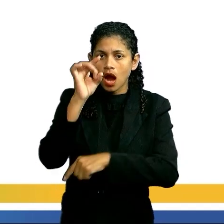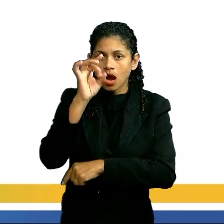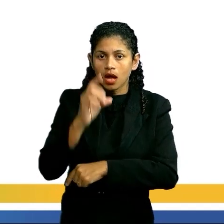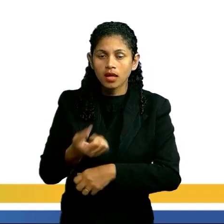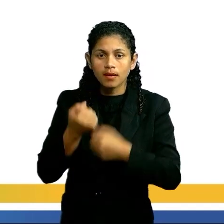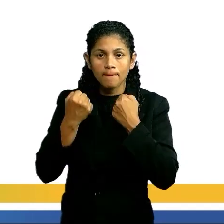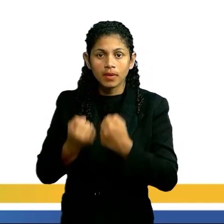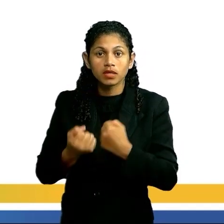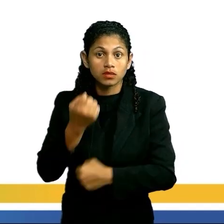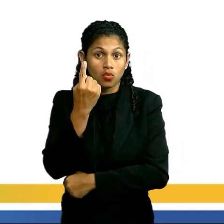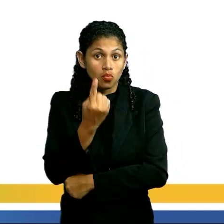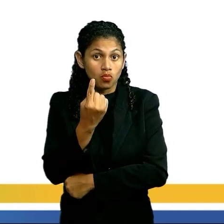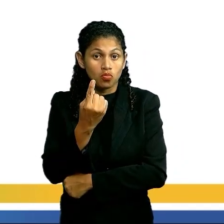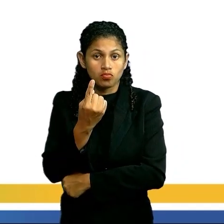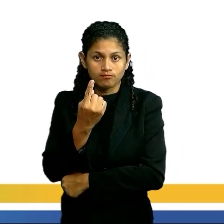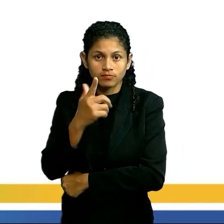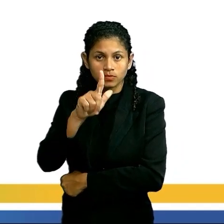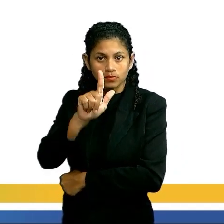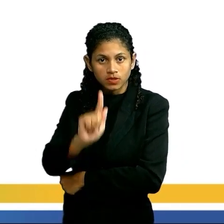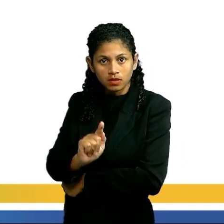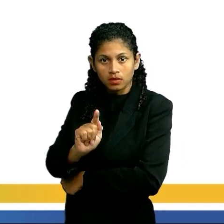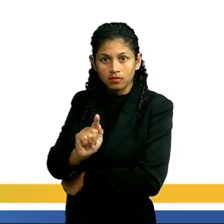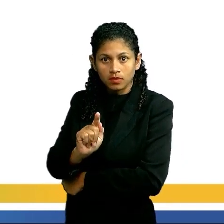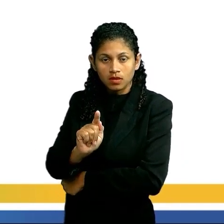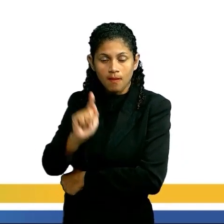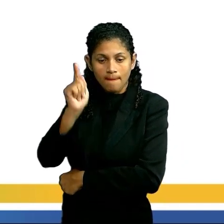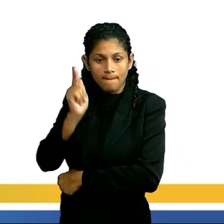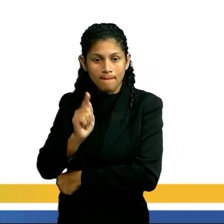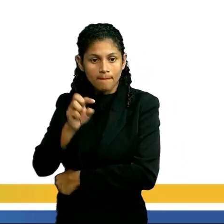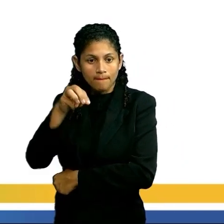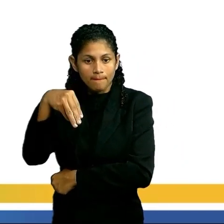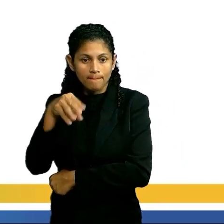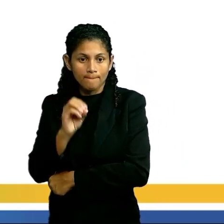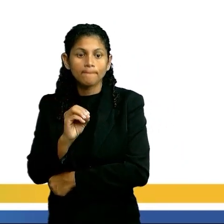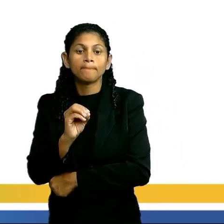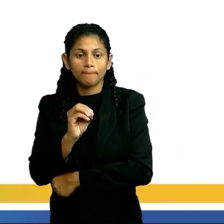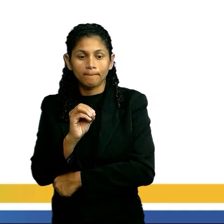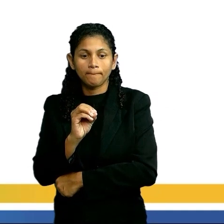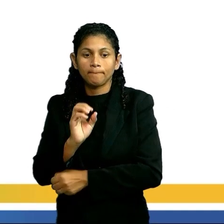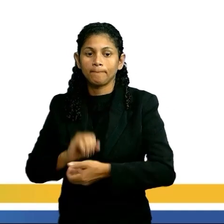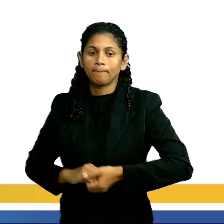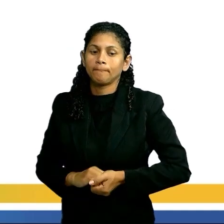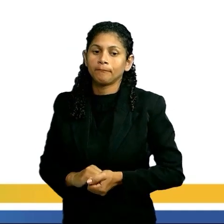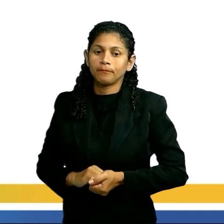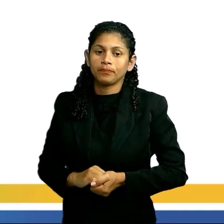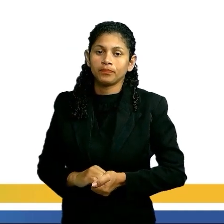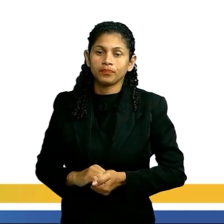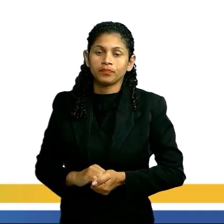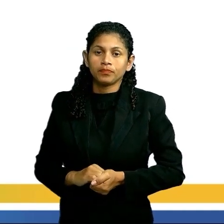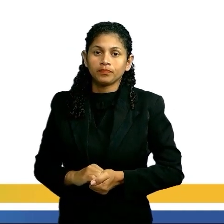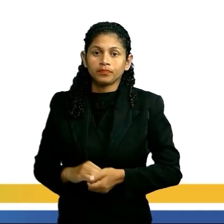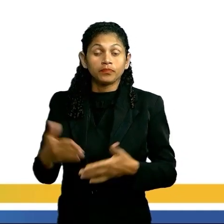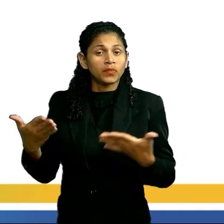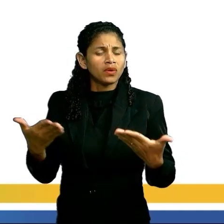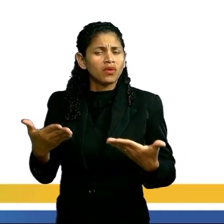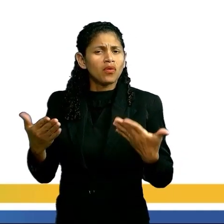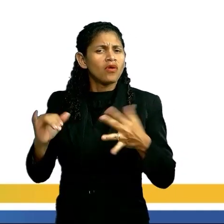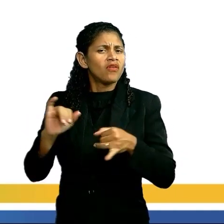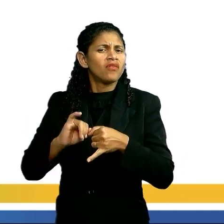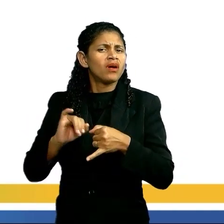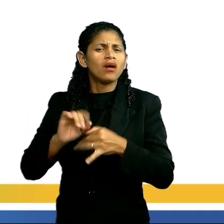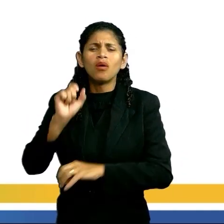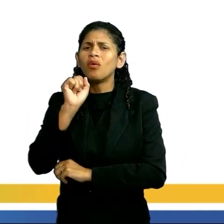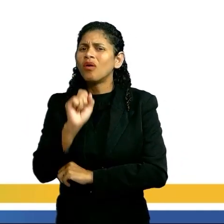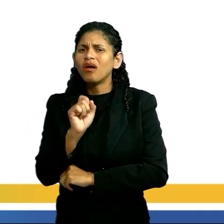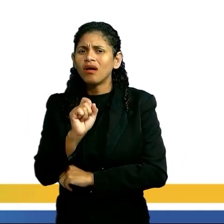pesa quanto? 1 grama por mol. Então, 7 vezes 1, 7. Agora, o que é que eu faço? Eu não quero saber o